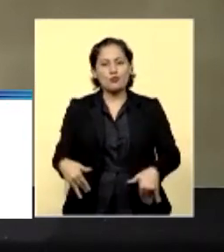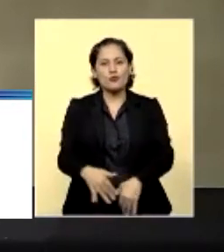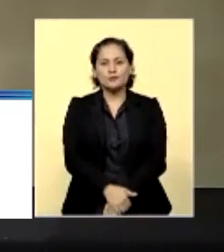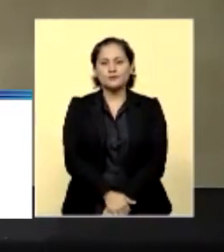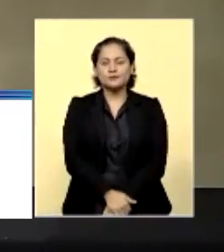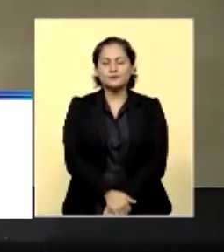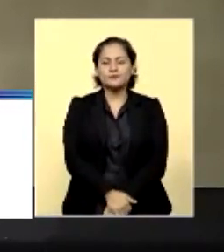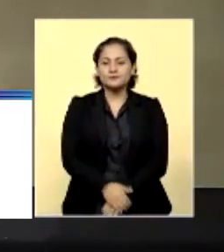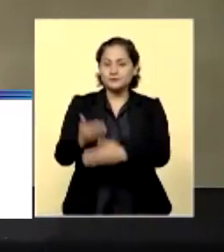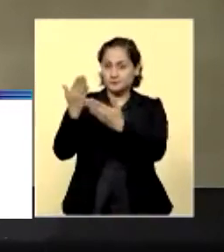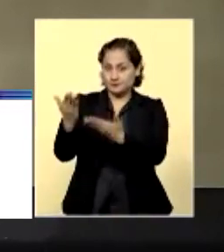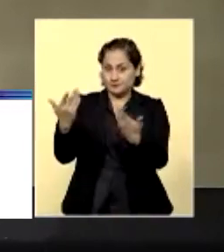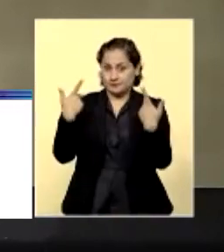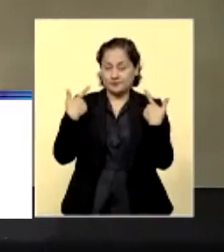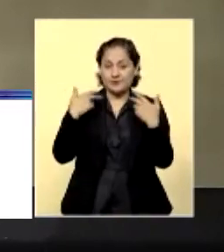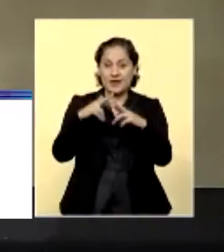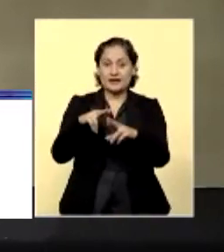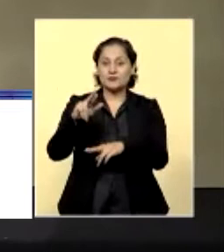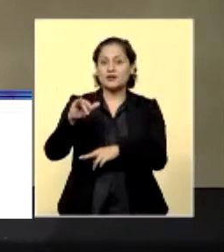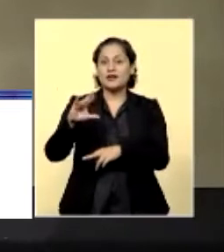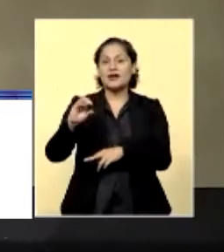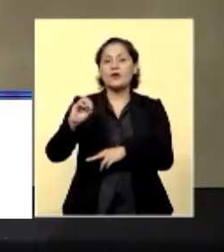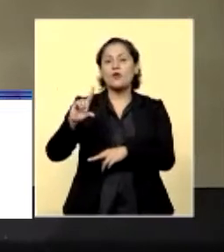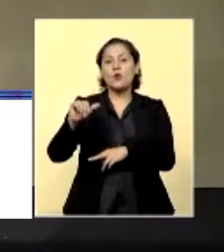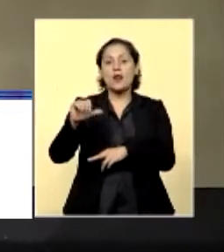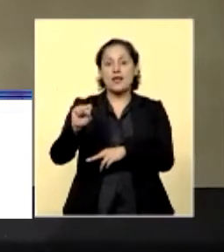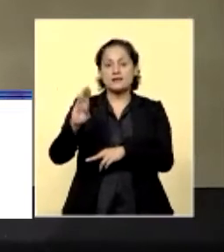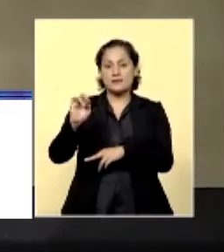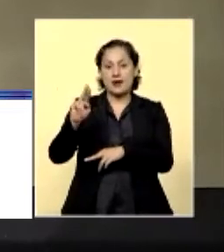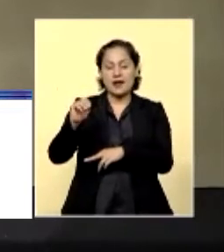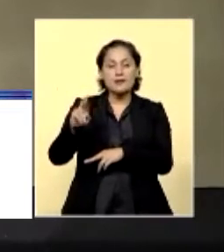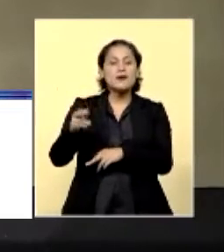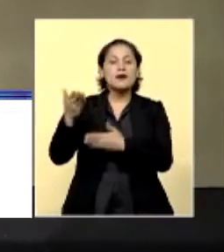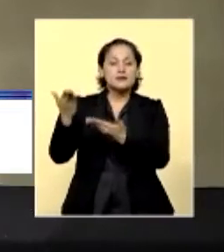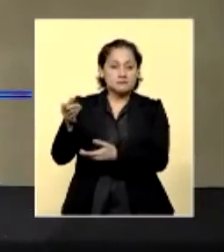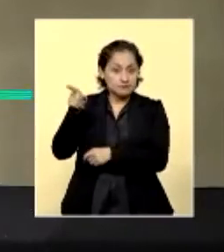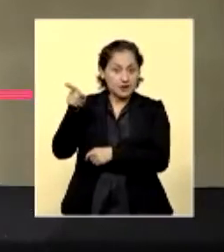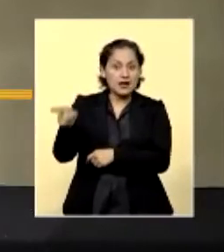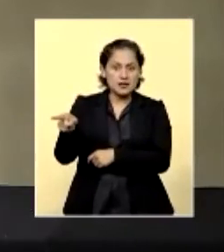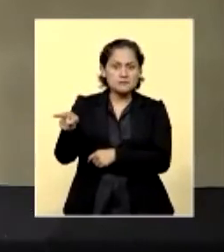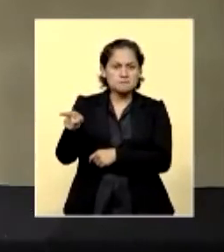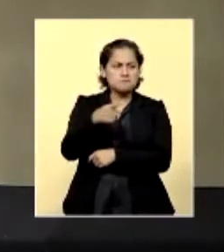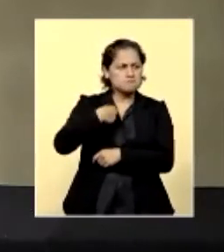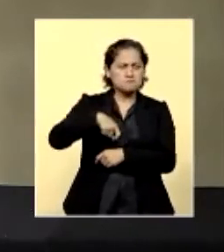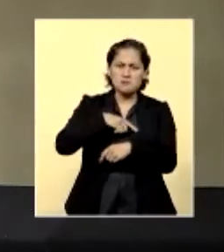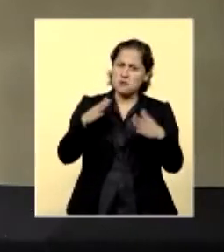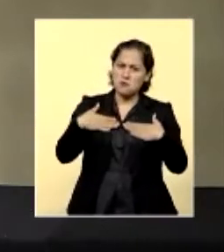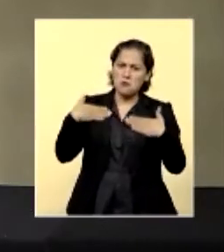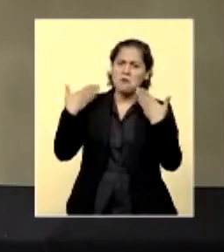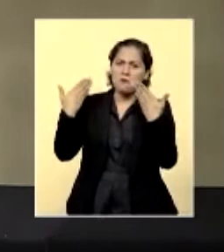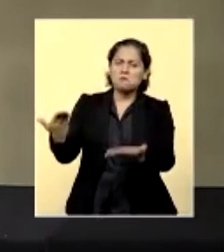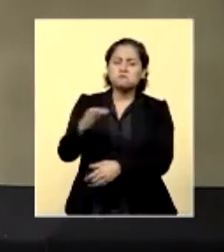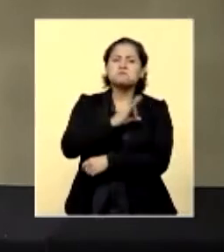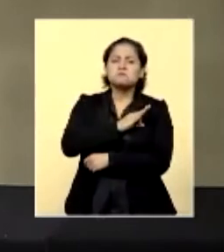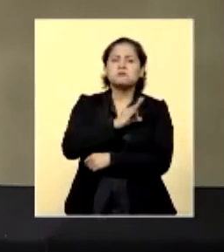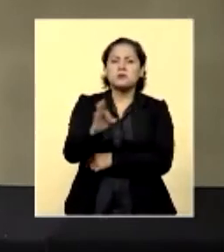Professor Nicholas Briner é alguém. El profesor Nicholas Briner es alguien en quien podemos confiar y confiar